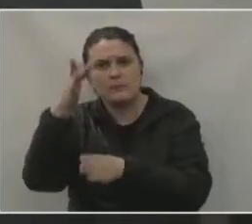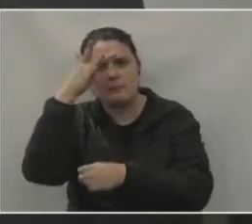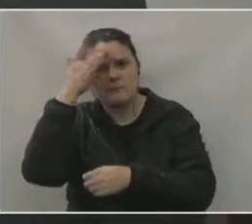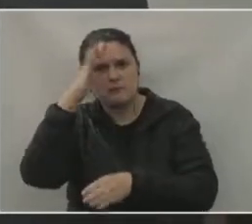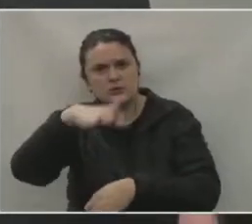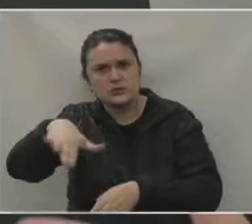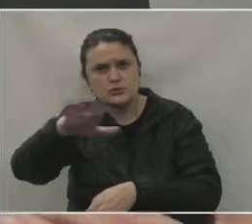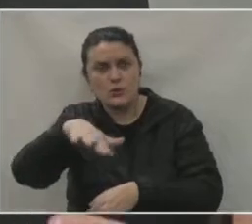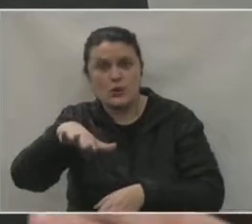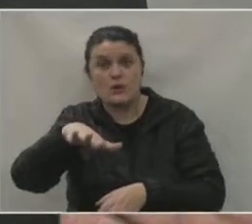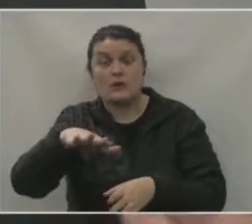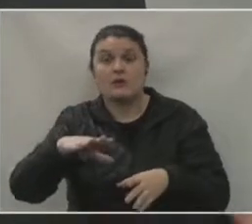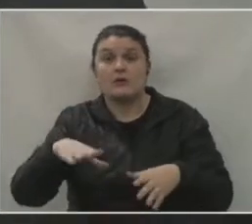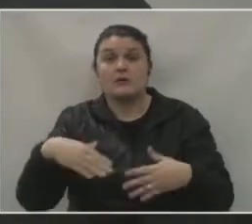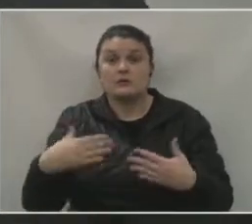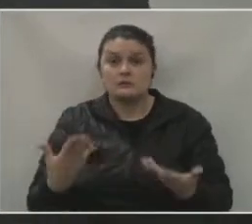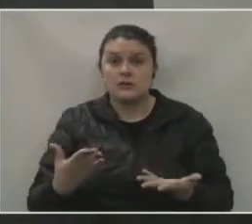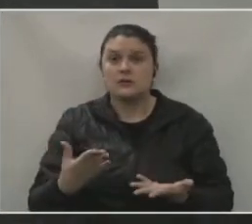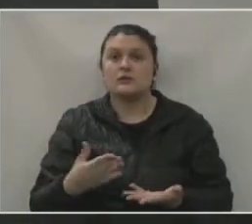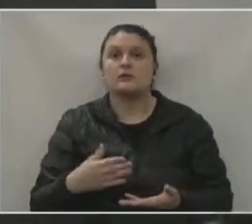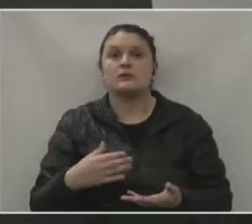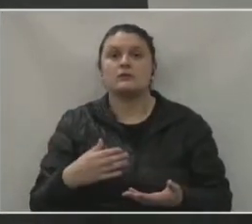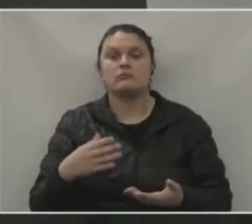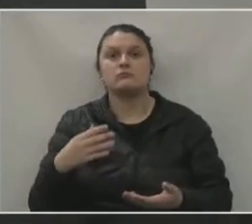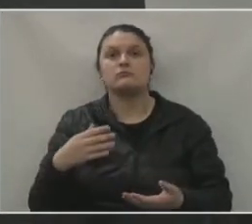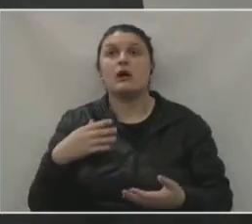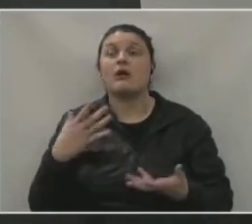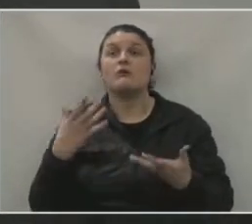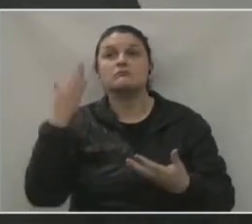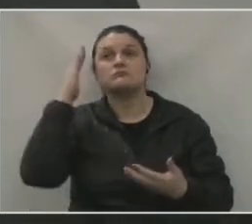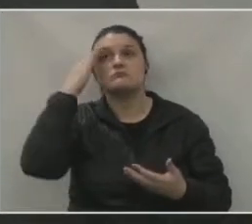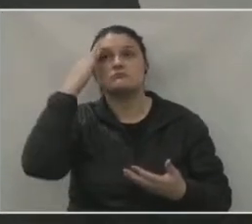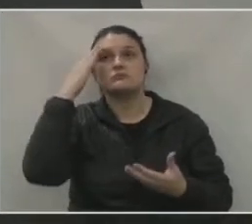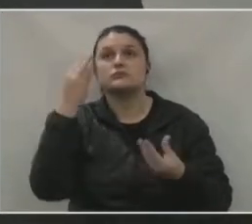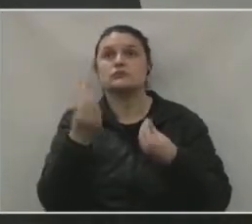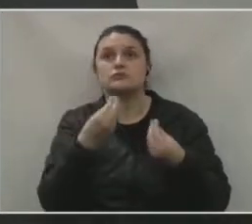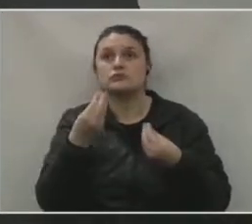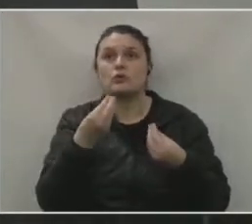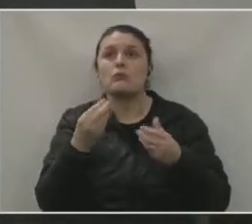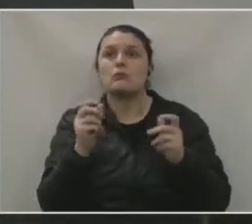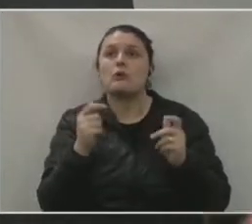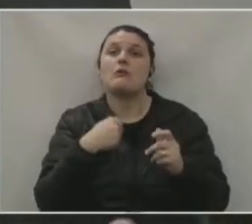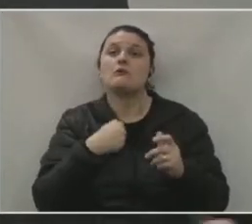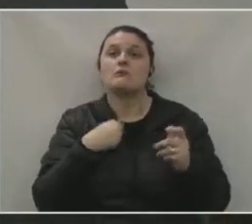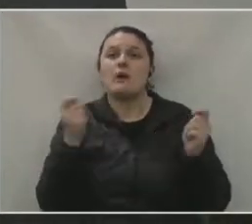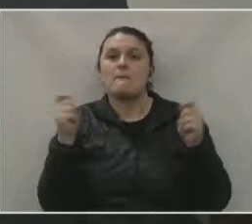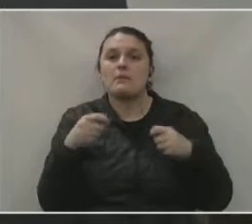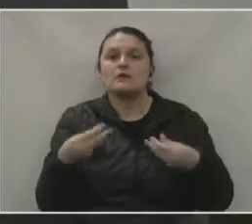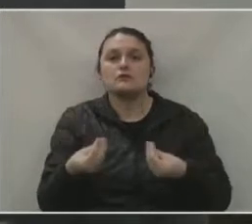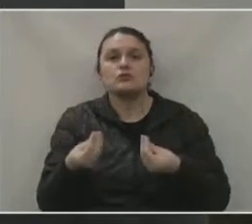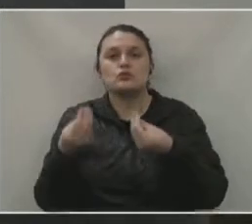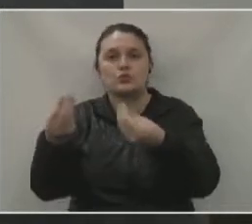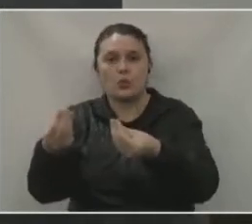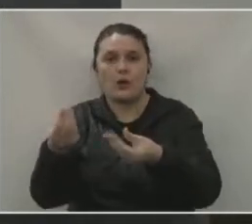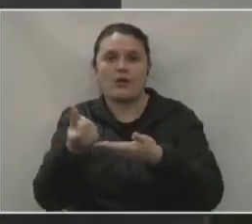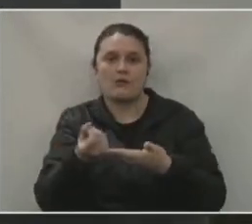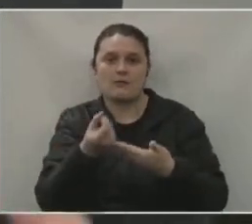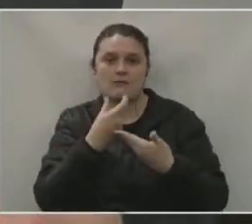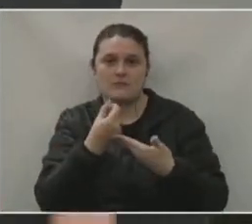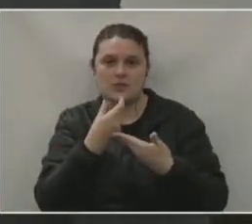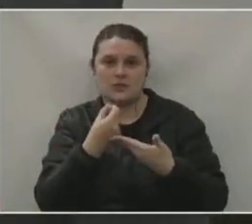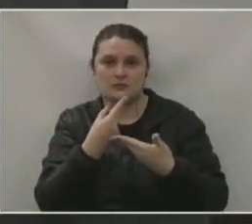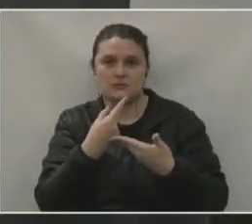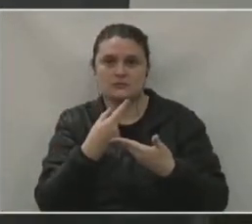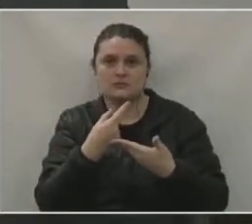que chegue, né, a essa conscientização para que eles possam, né, fazer a doação, né,